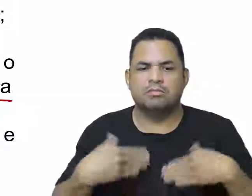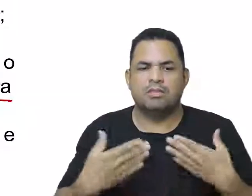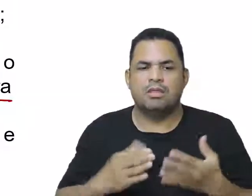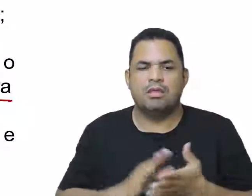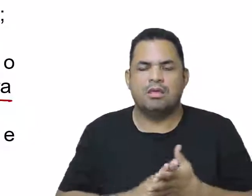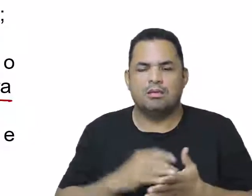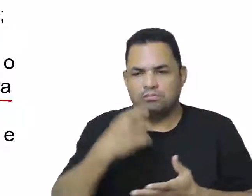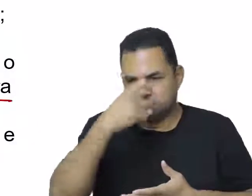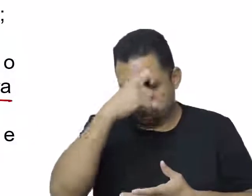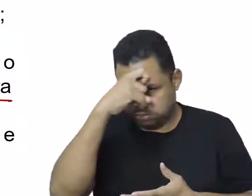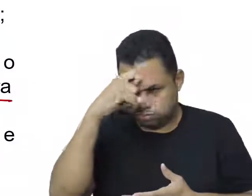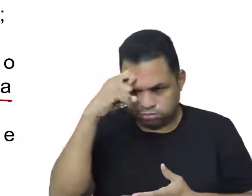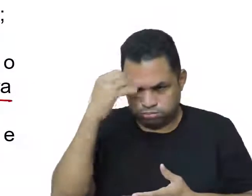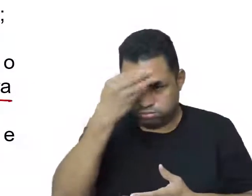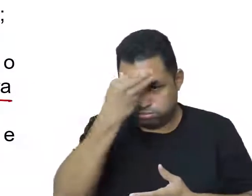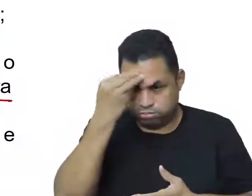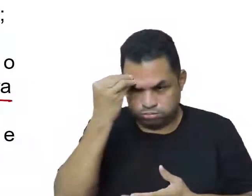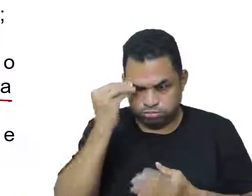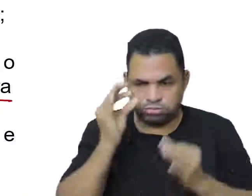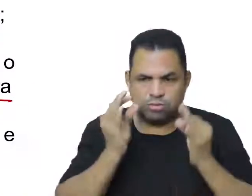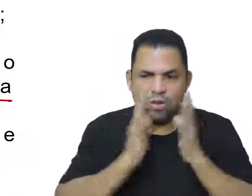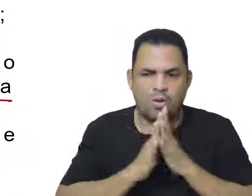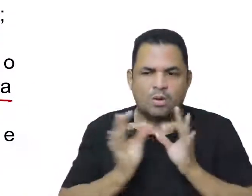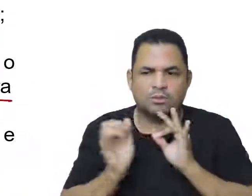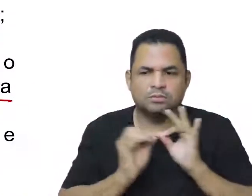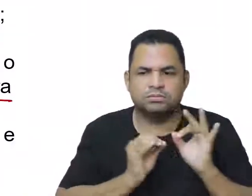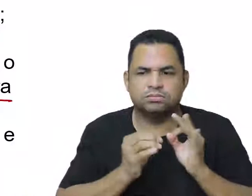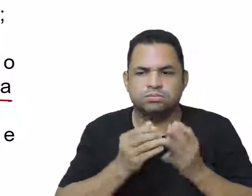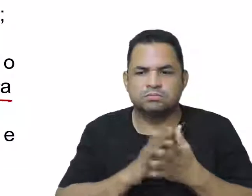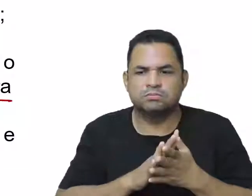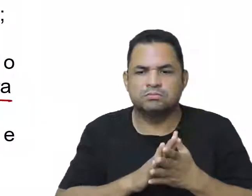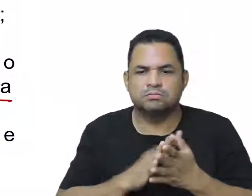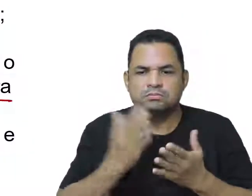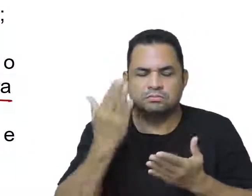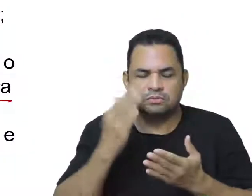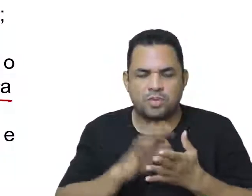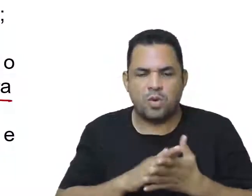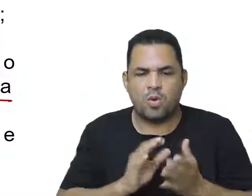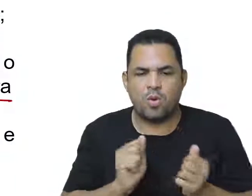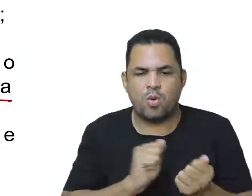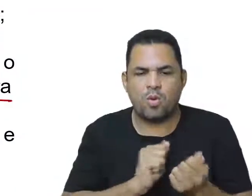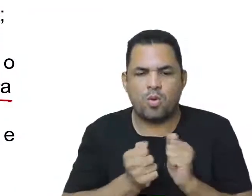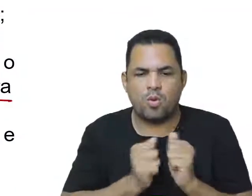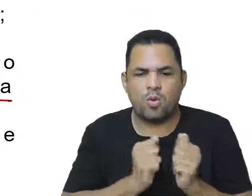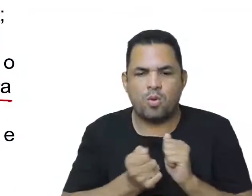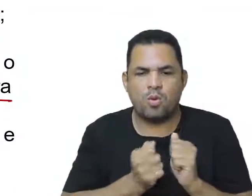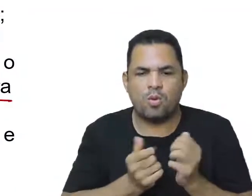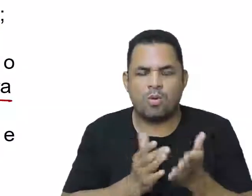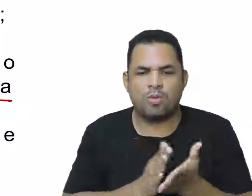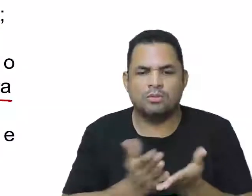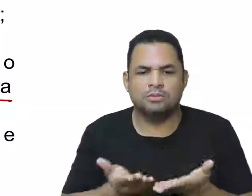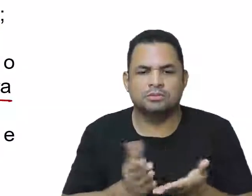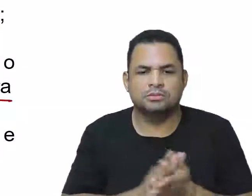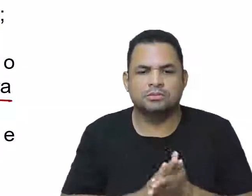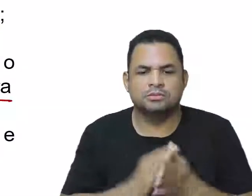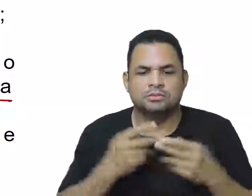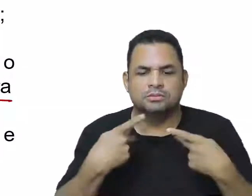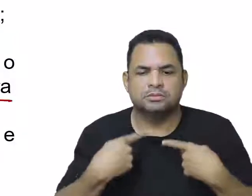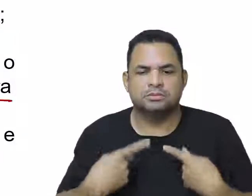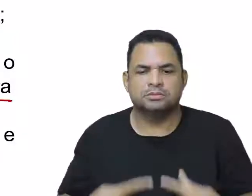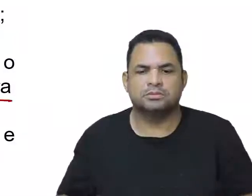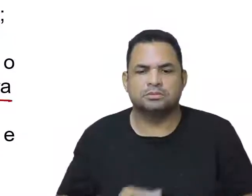é um mecanismo de regulagem da temperatura, ou seja, o corpo está quente, o organismo